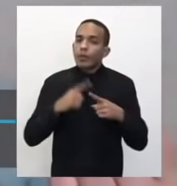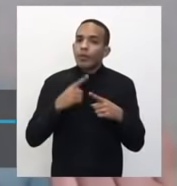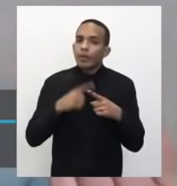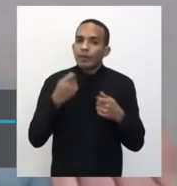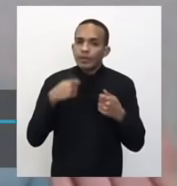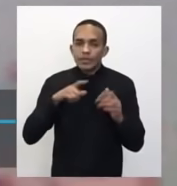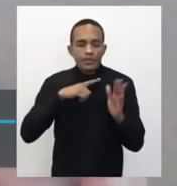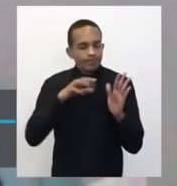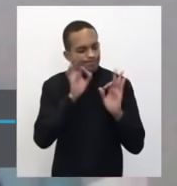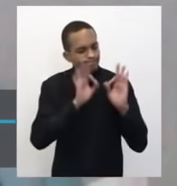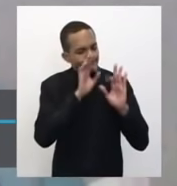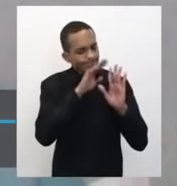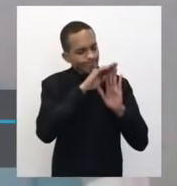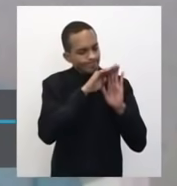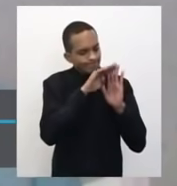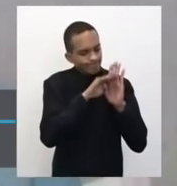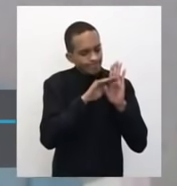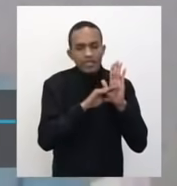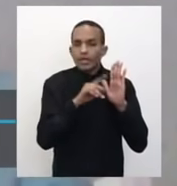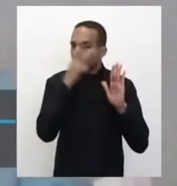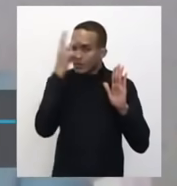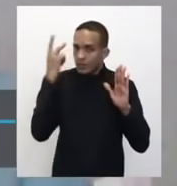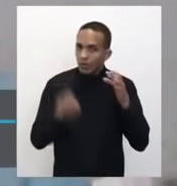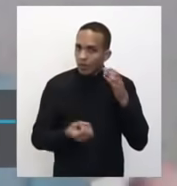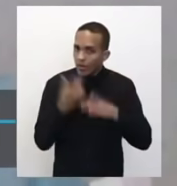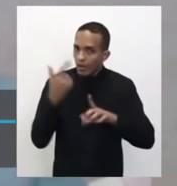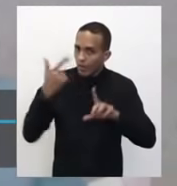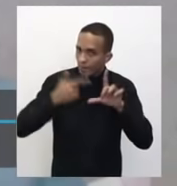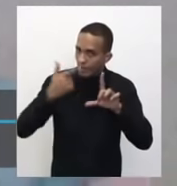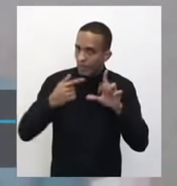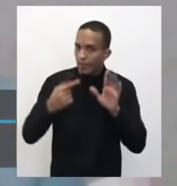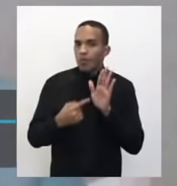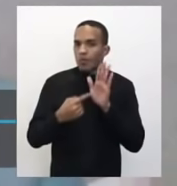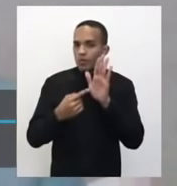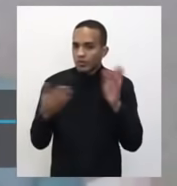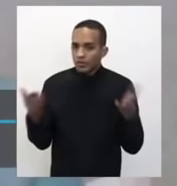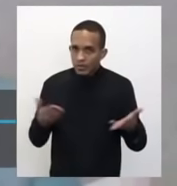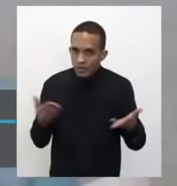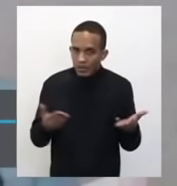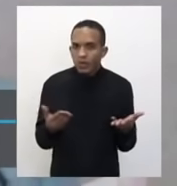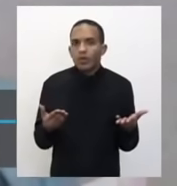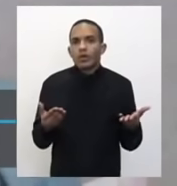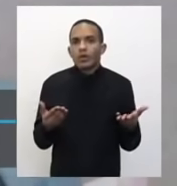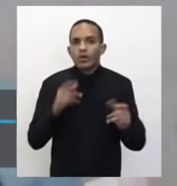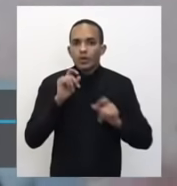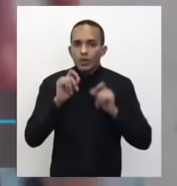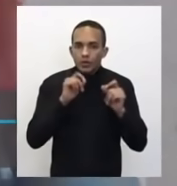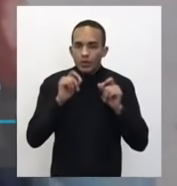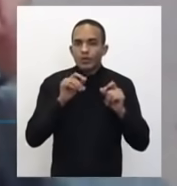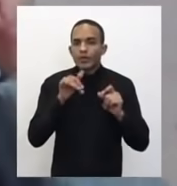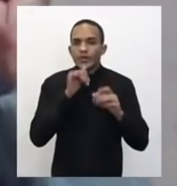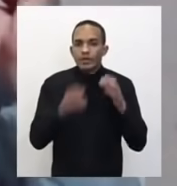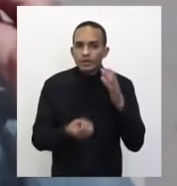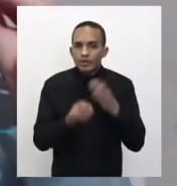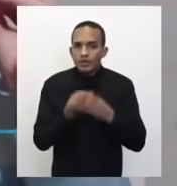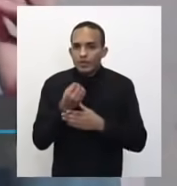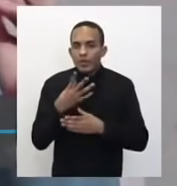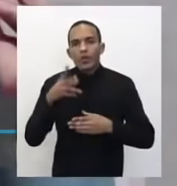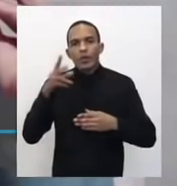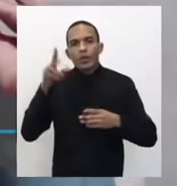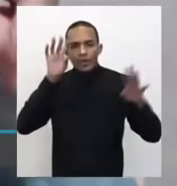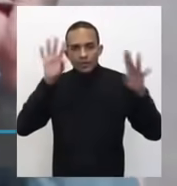um repertório. Uma pessoa que criou, por exemplo, esse meme que eu acabei de mostrar da última ceia, ela teve que ter todo um